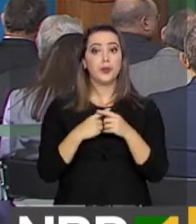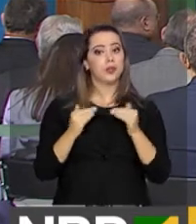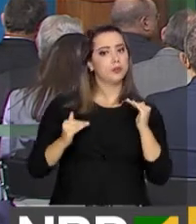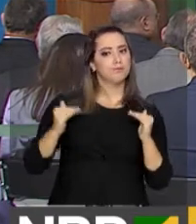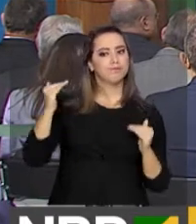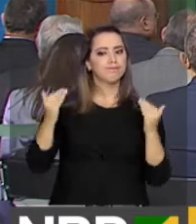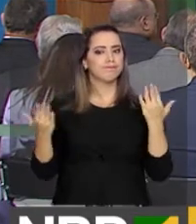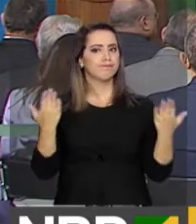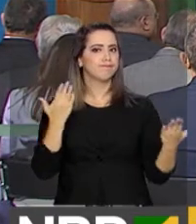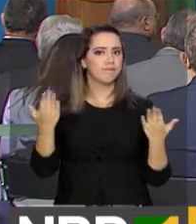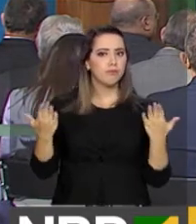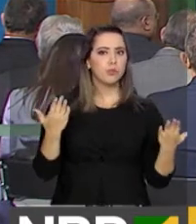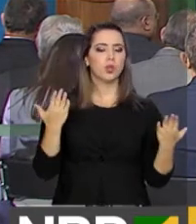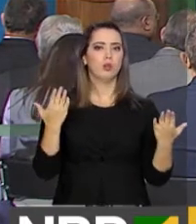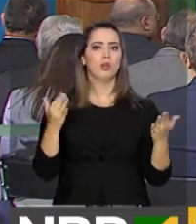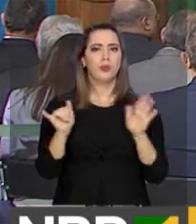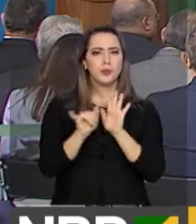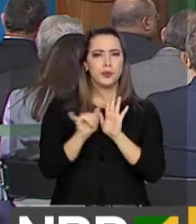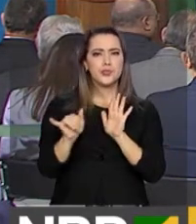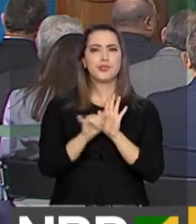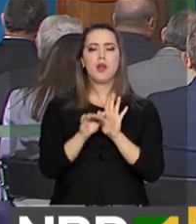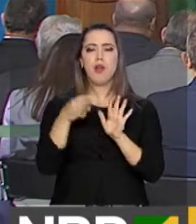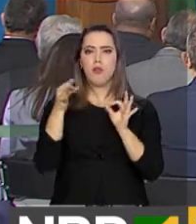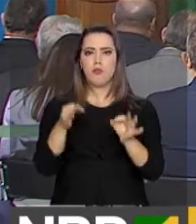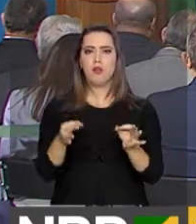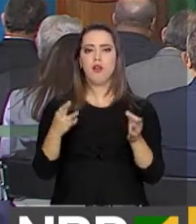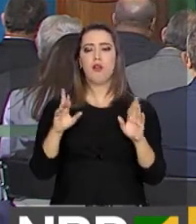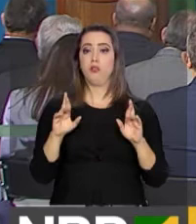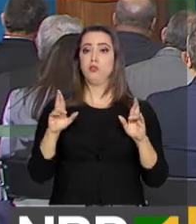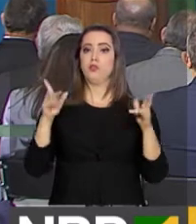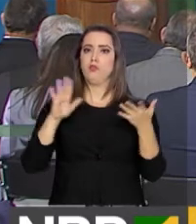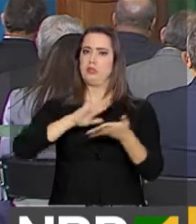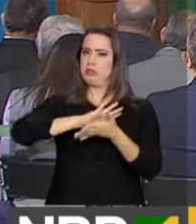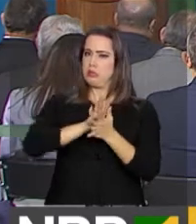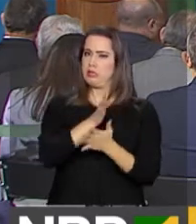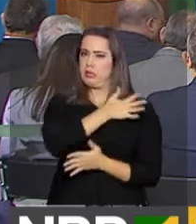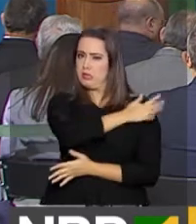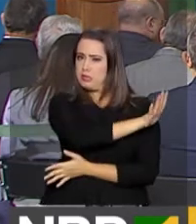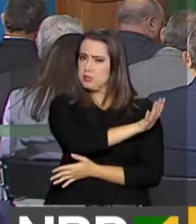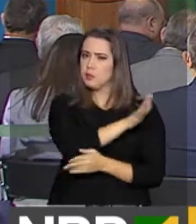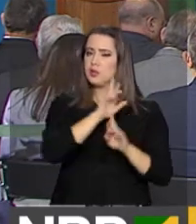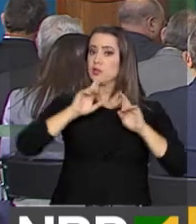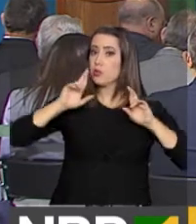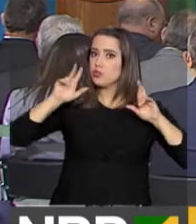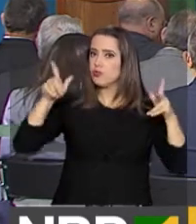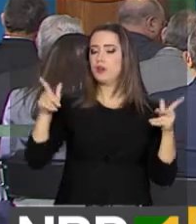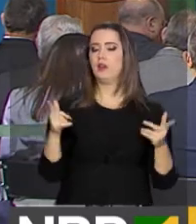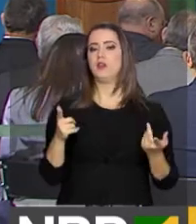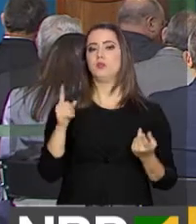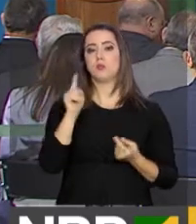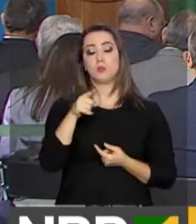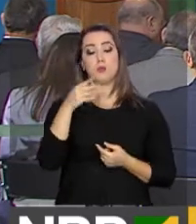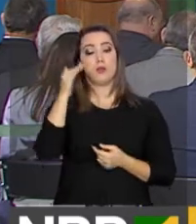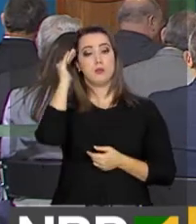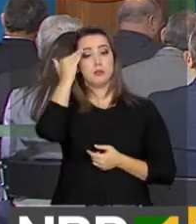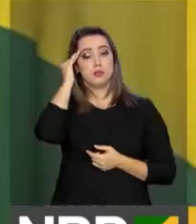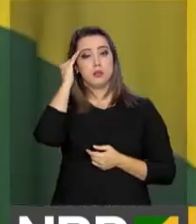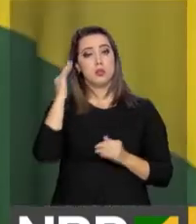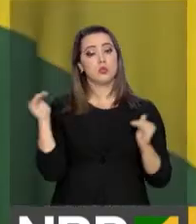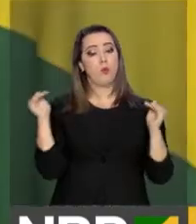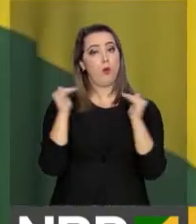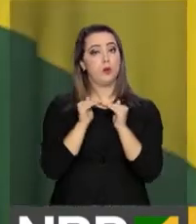lógica entre a discriminação e aquilo que leva a discriminar é assim que se entende o princípio da igualdade